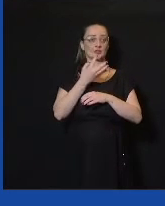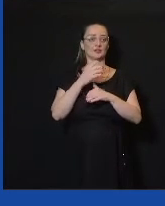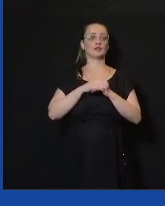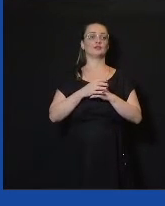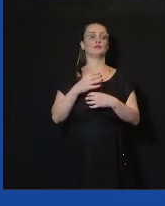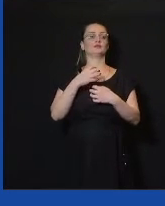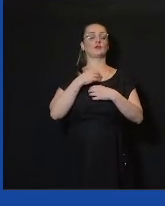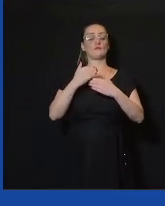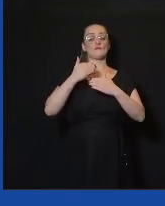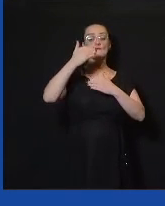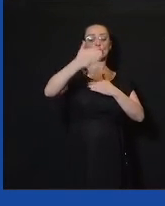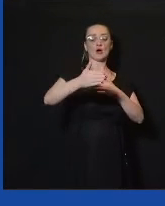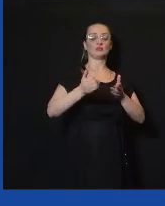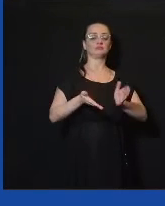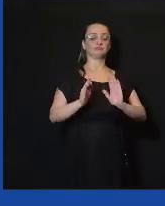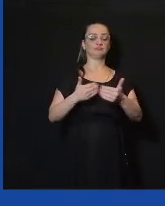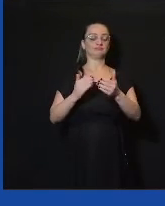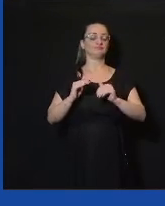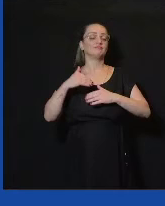da caixa.